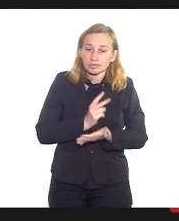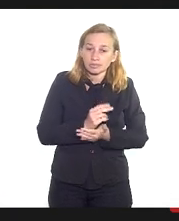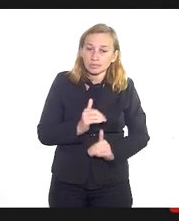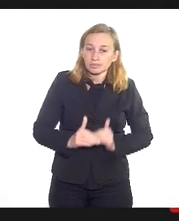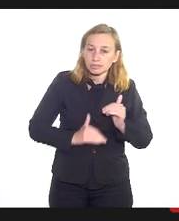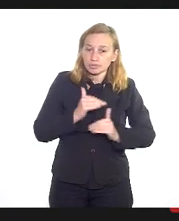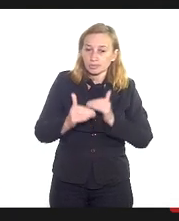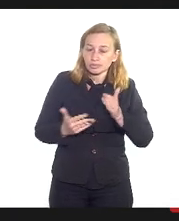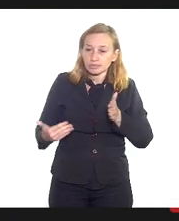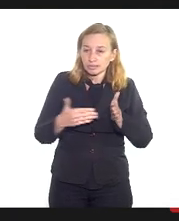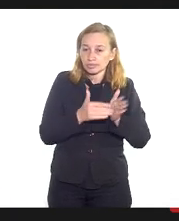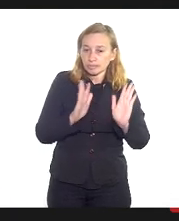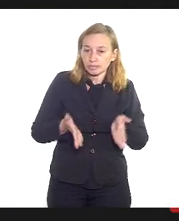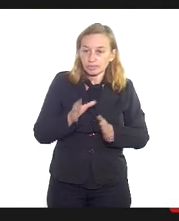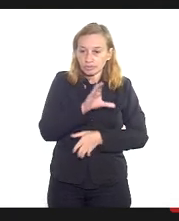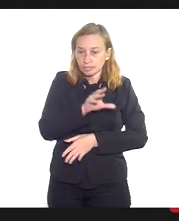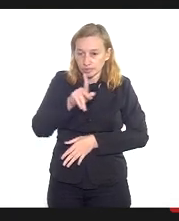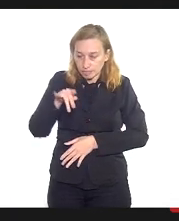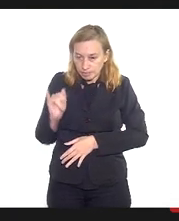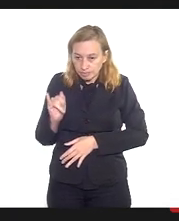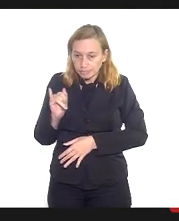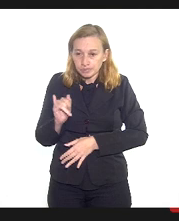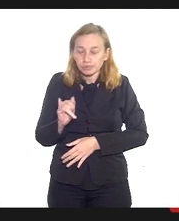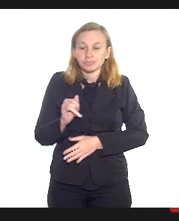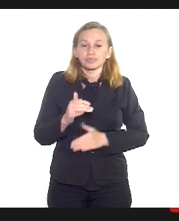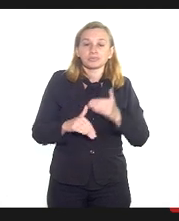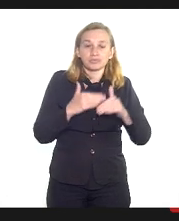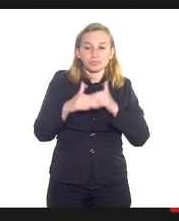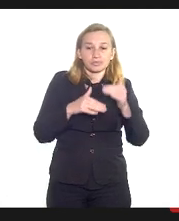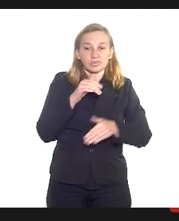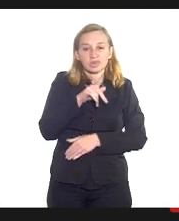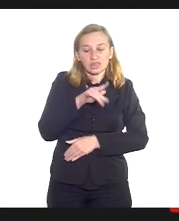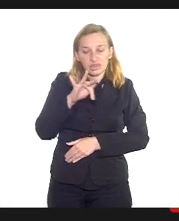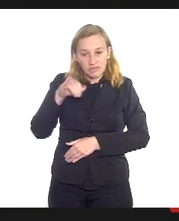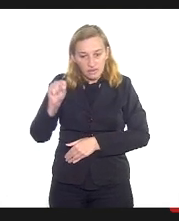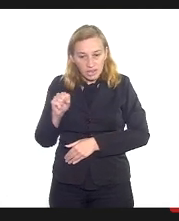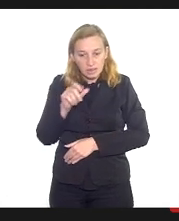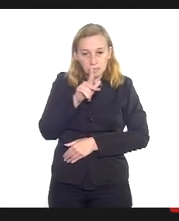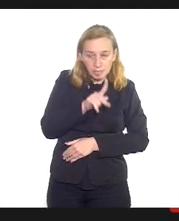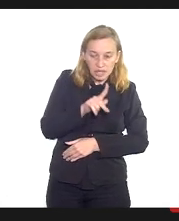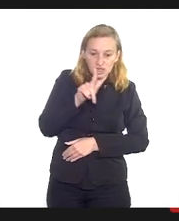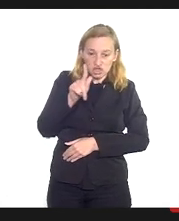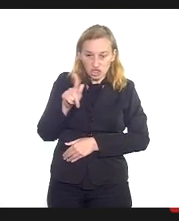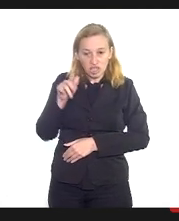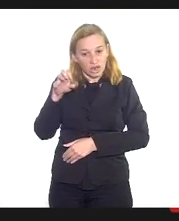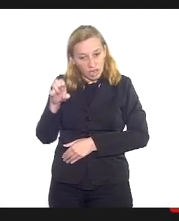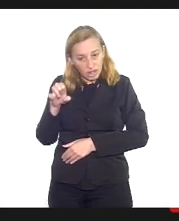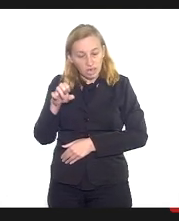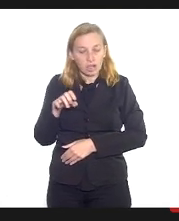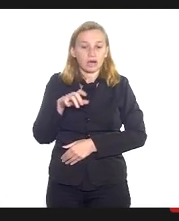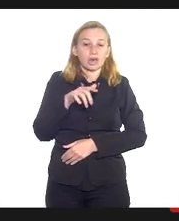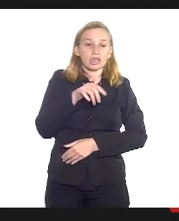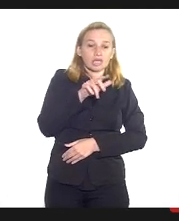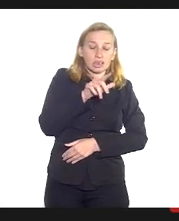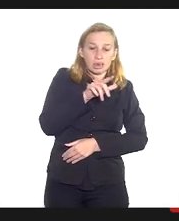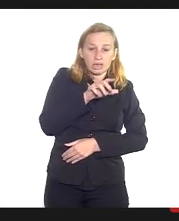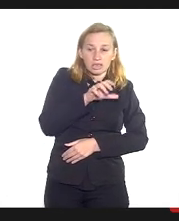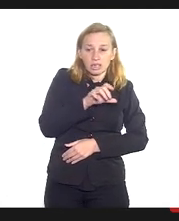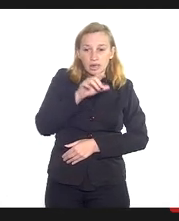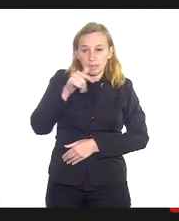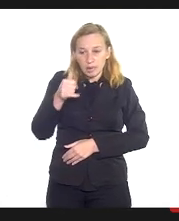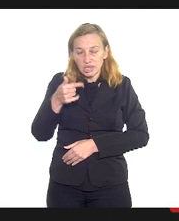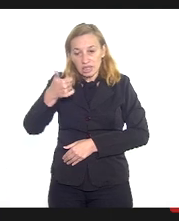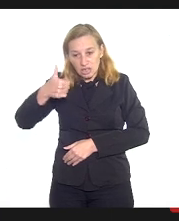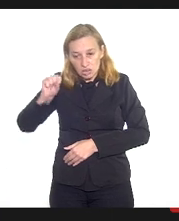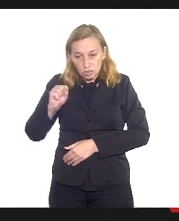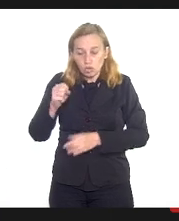até agora da CPI, com os avanços da ação Cefaz-PGE, com a criação da PG18, vamos dizer assim, com o